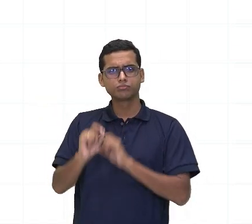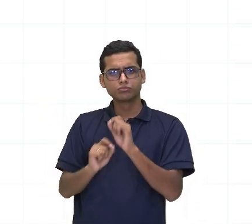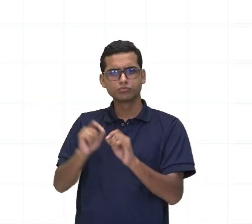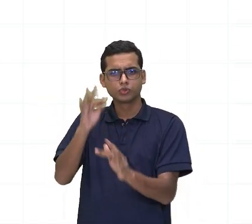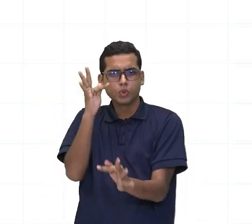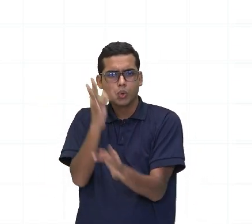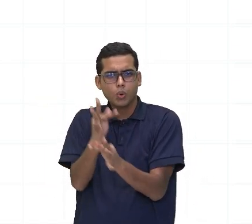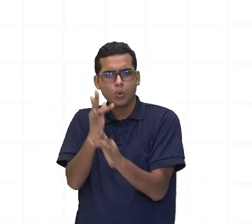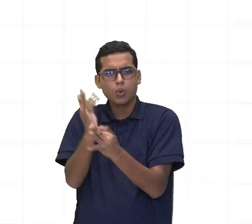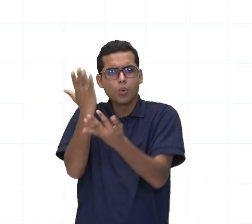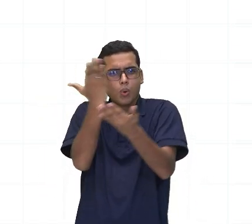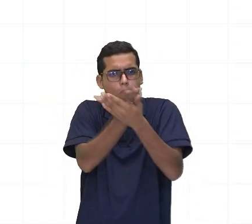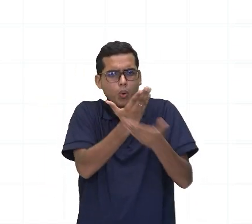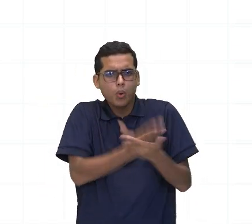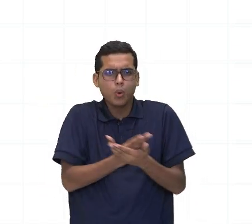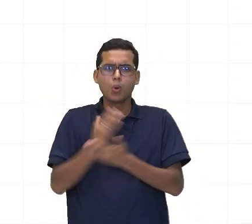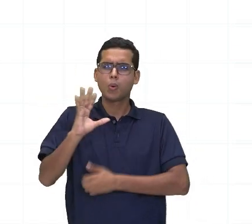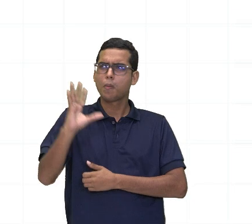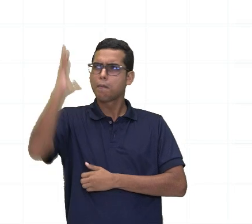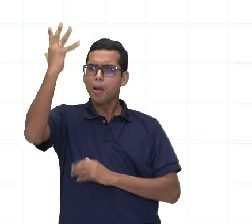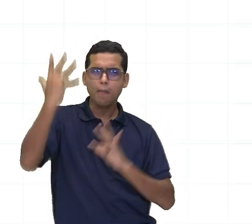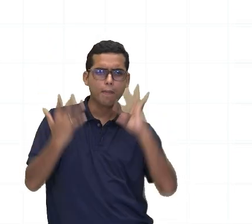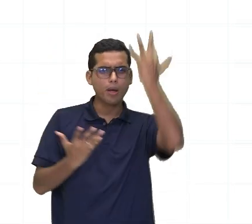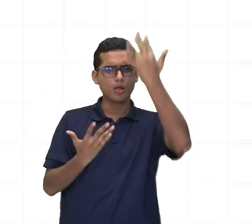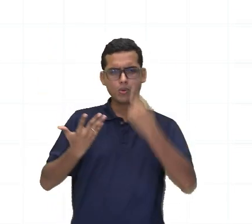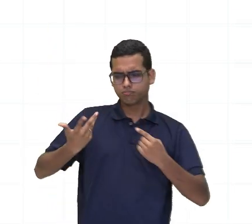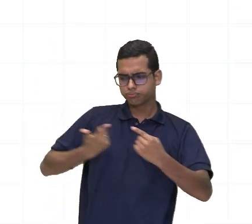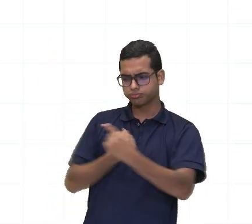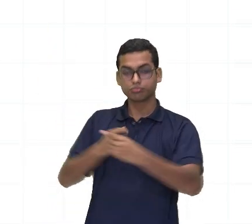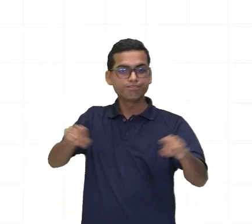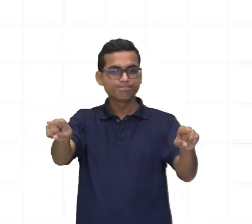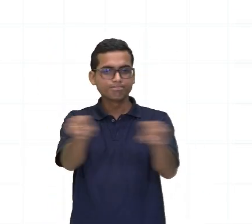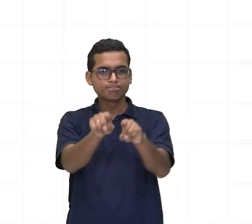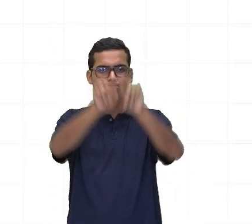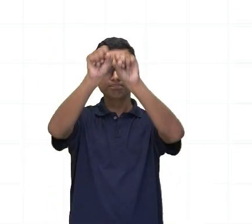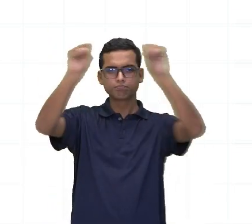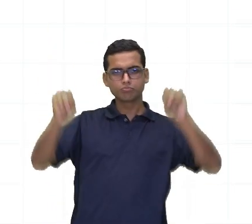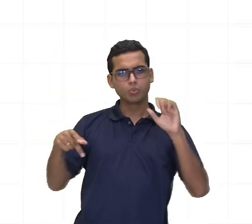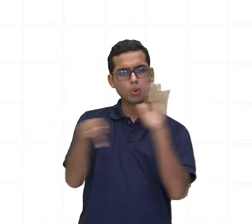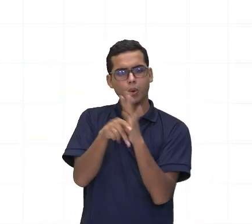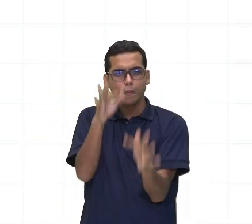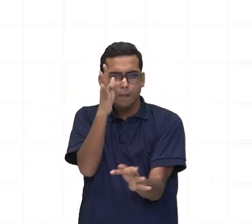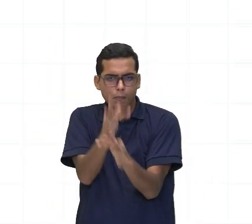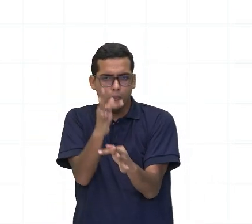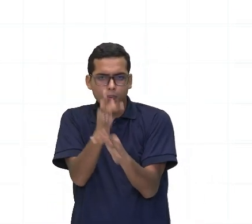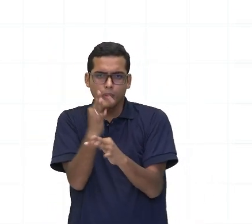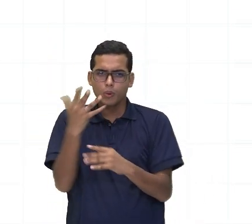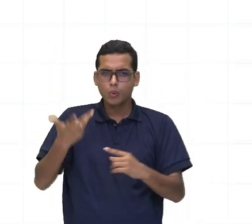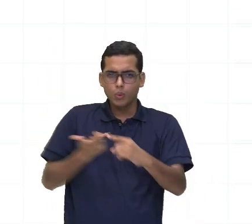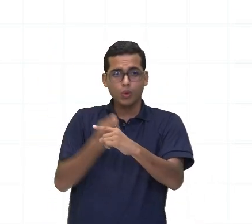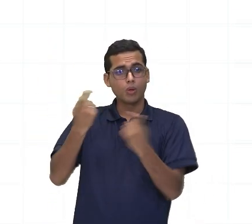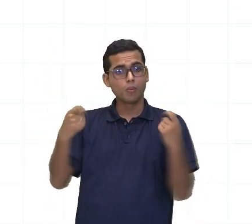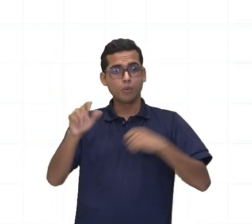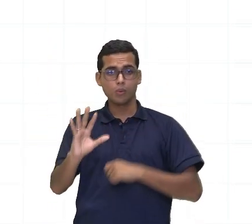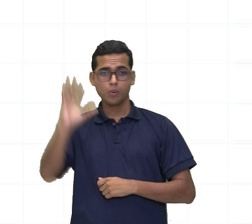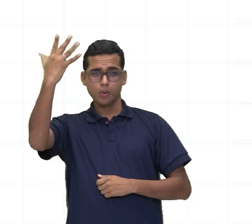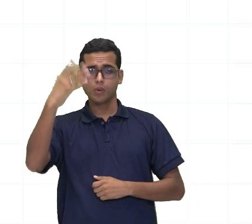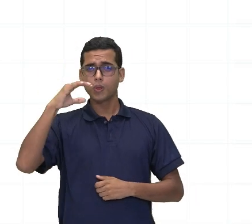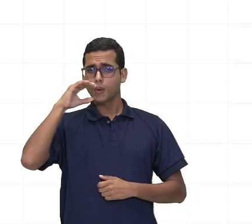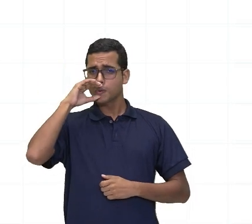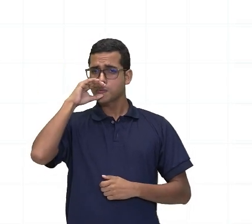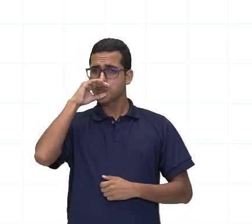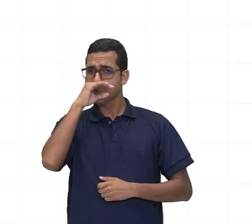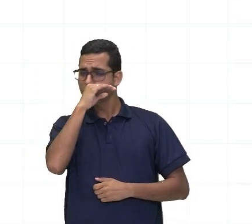fenômenos e sistemas físicos complexos em que podem ocorrer trocas de